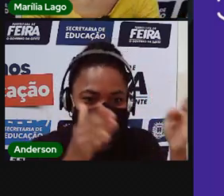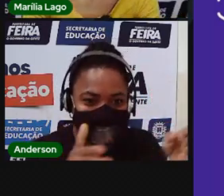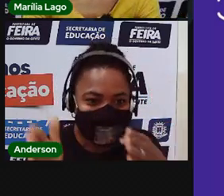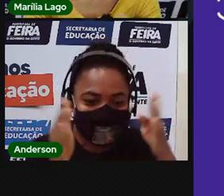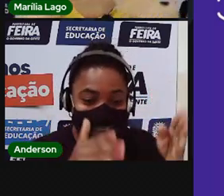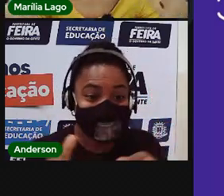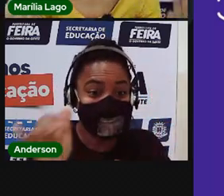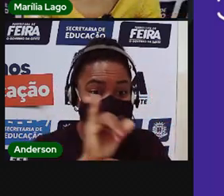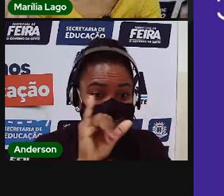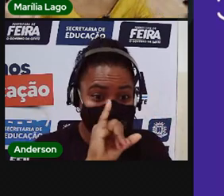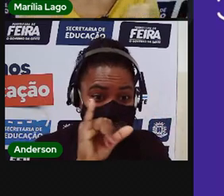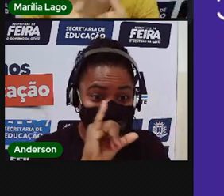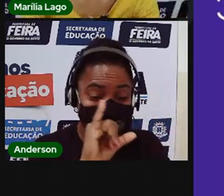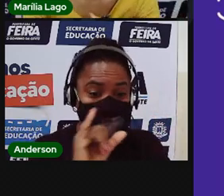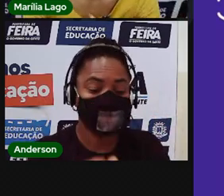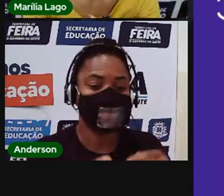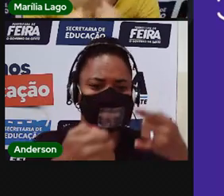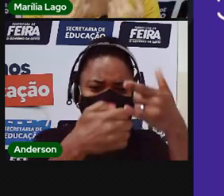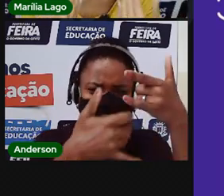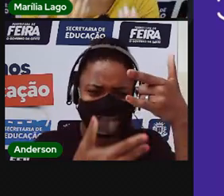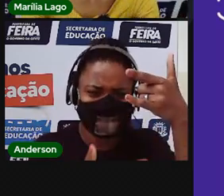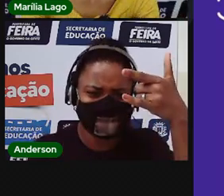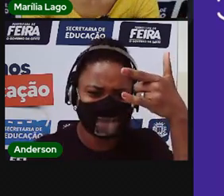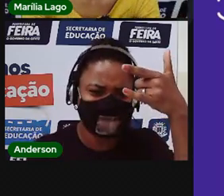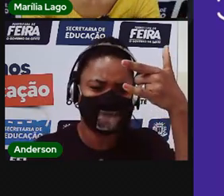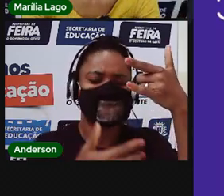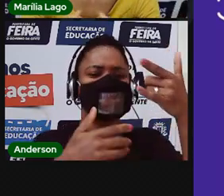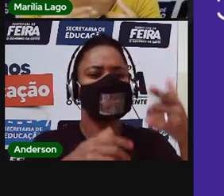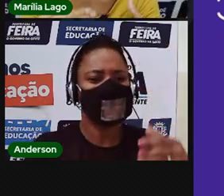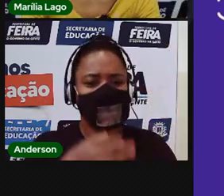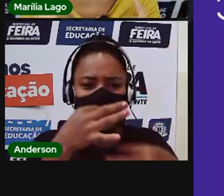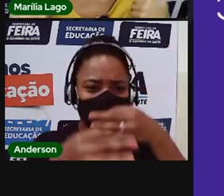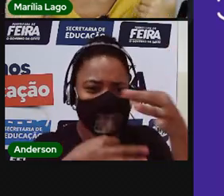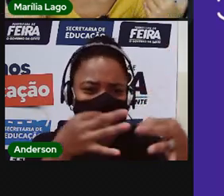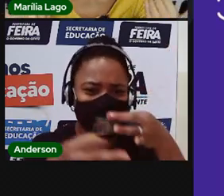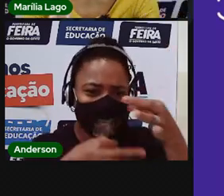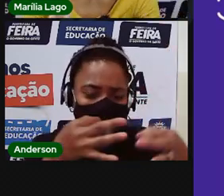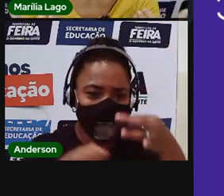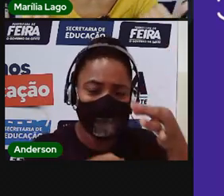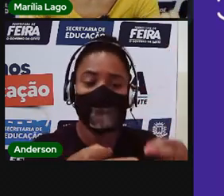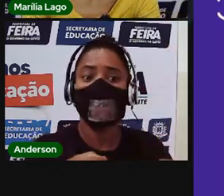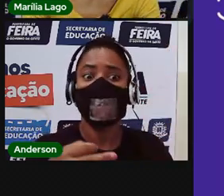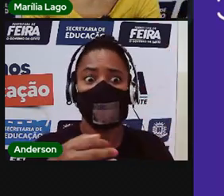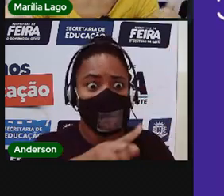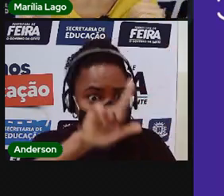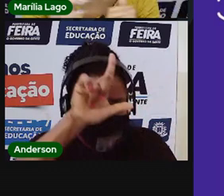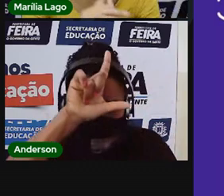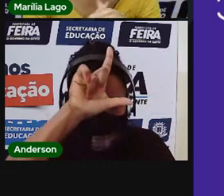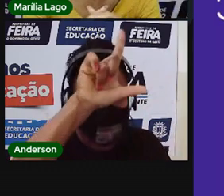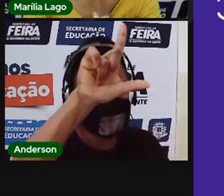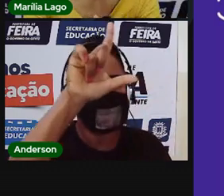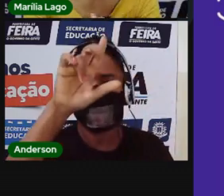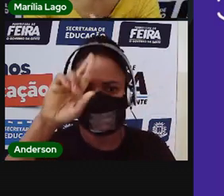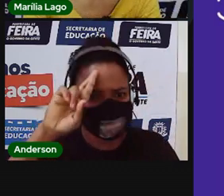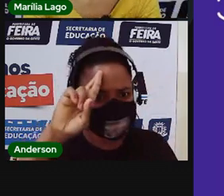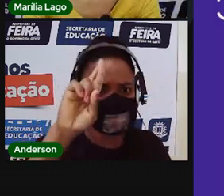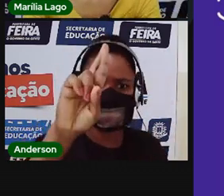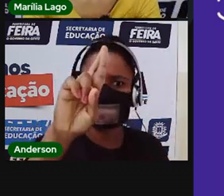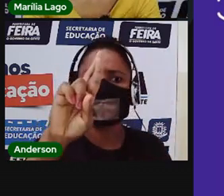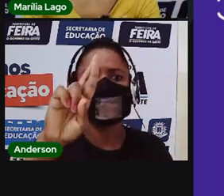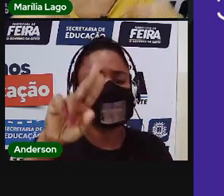desenvolvendo esse papel importante, né, de liderança, acaba mobilizando também outros